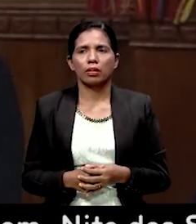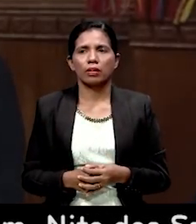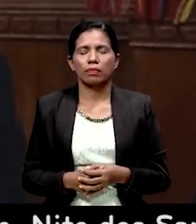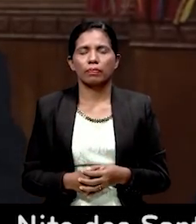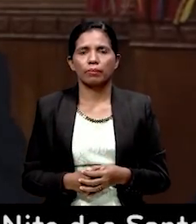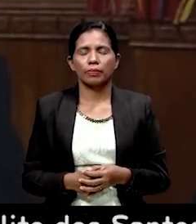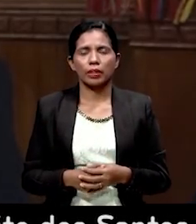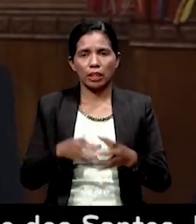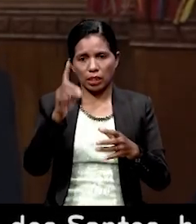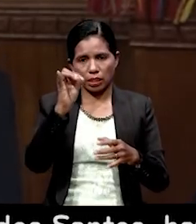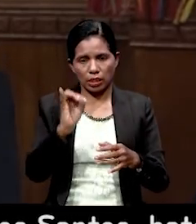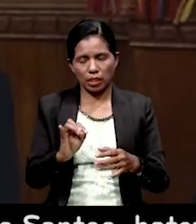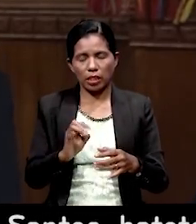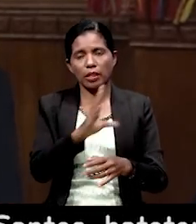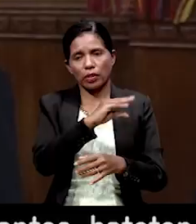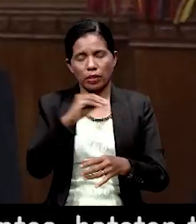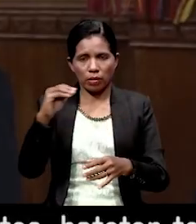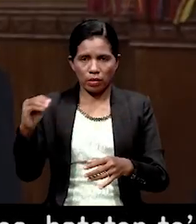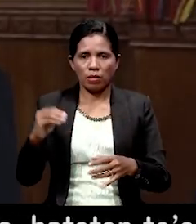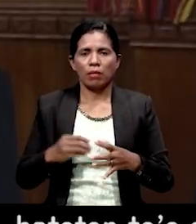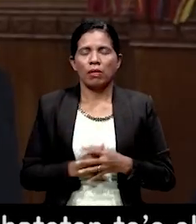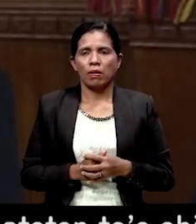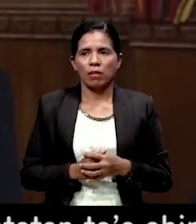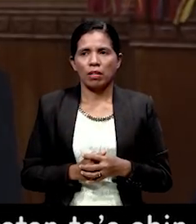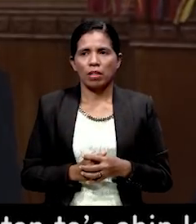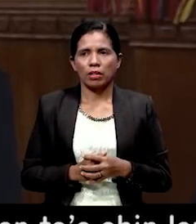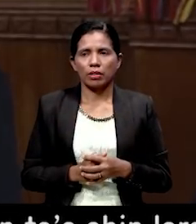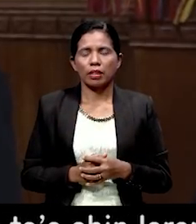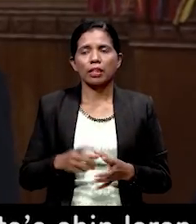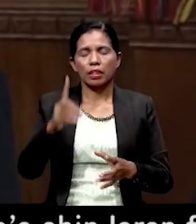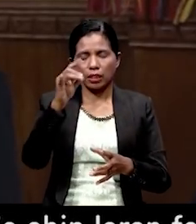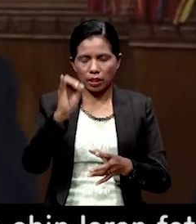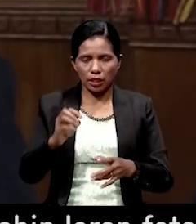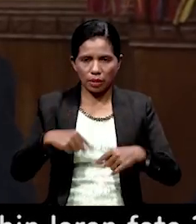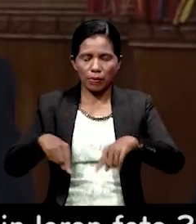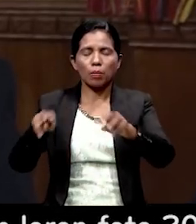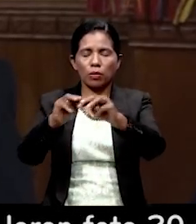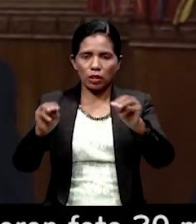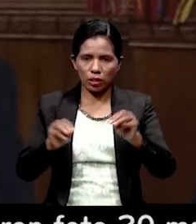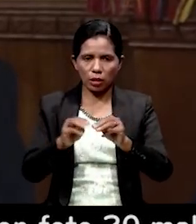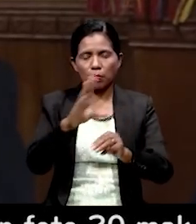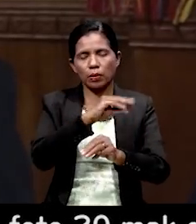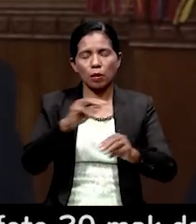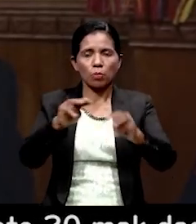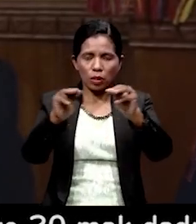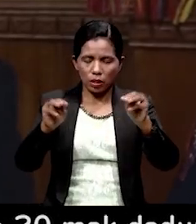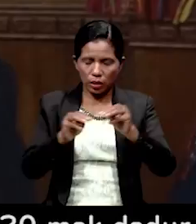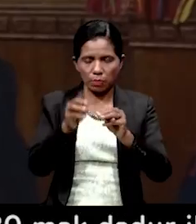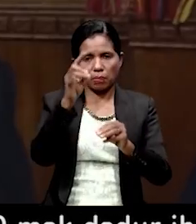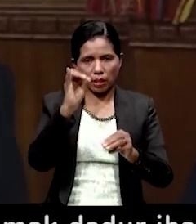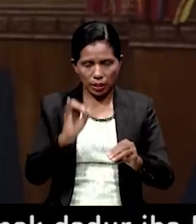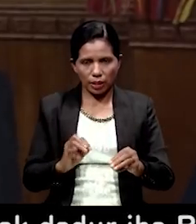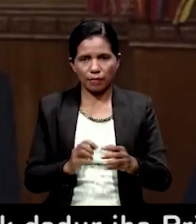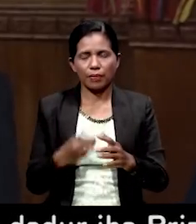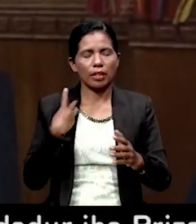dililaran nomos hosi dili ba municipio e municipio mai dili embora ita agora